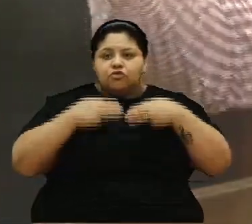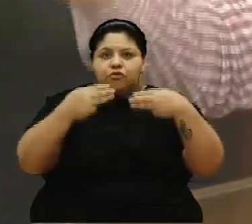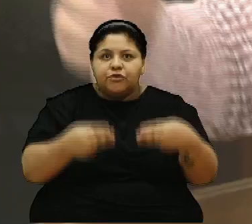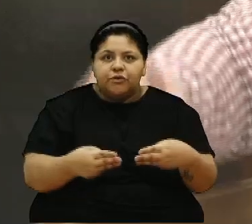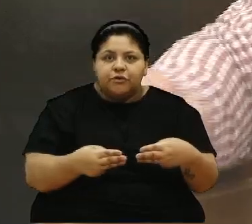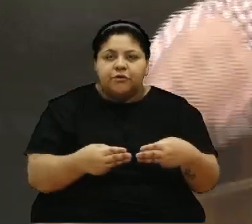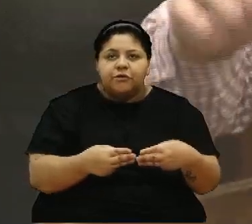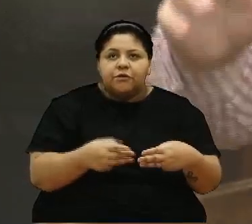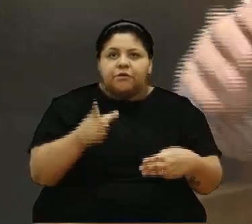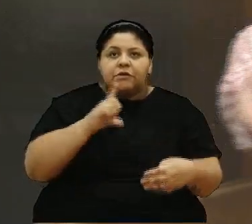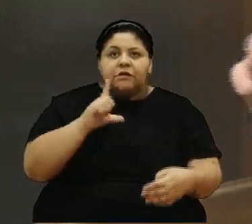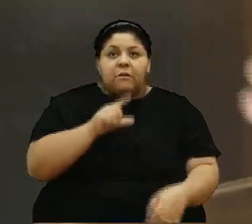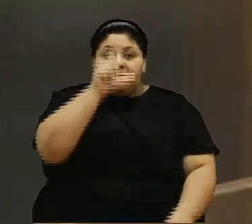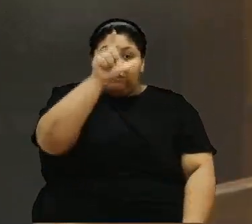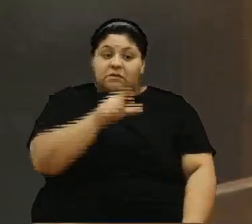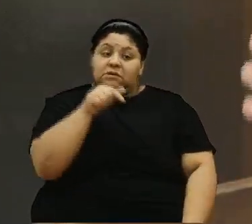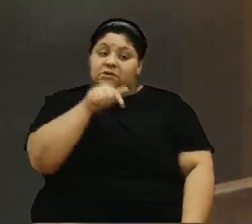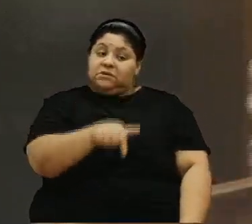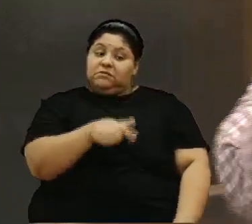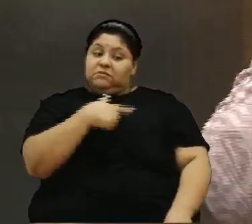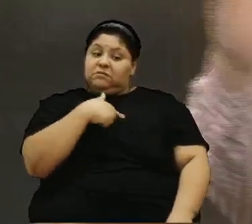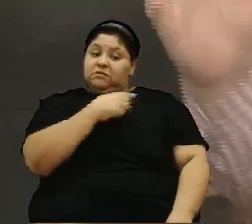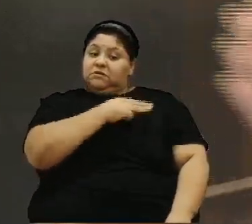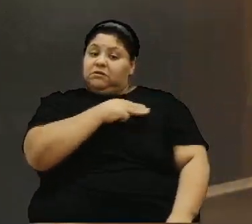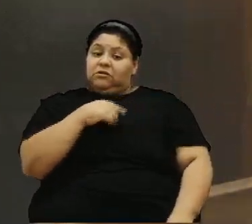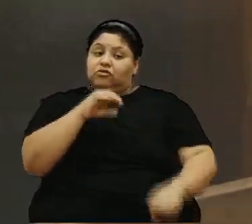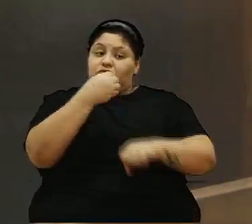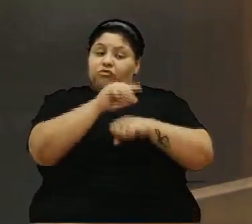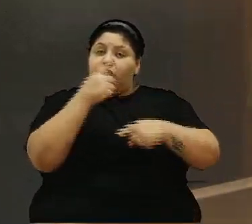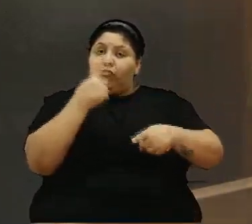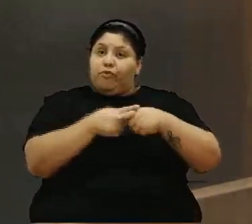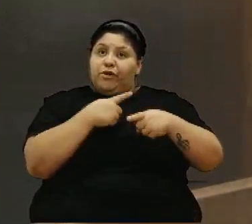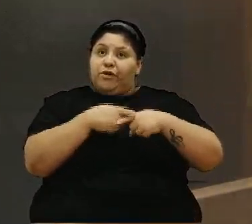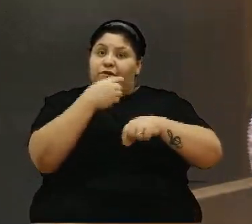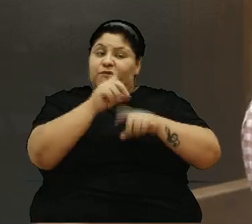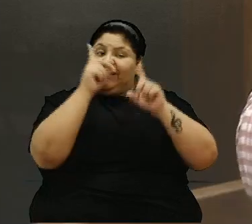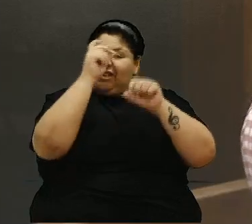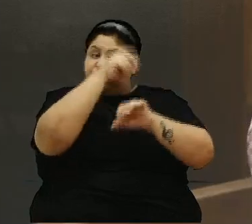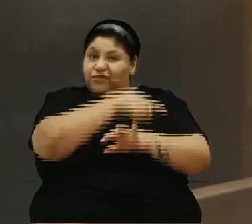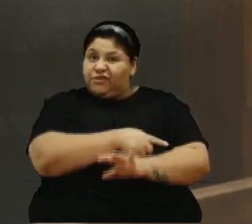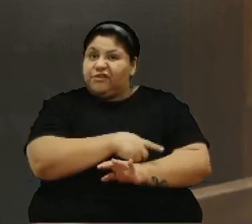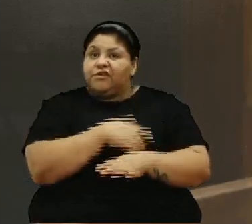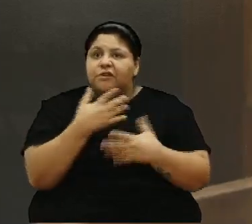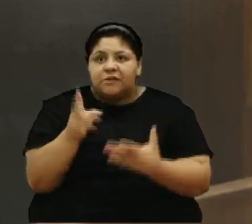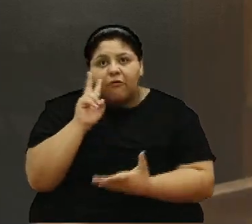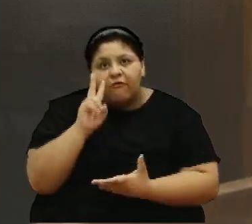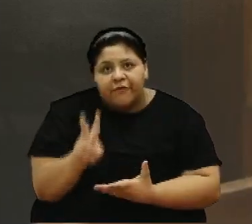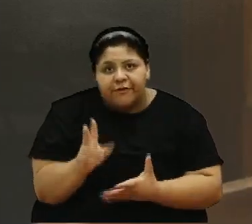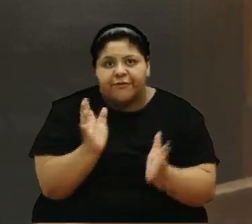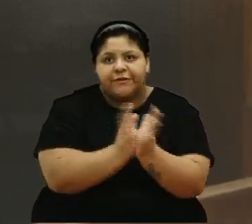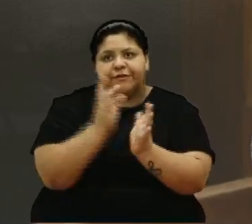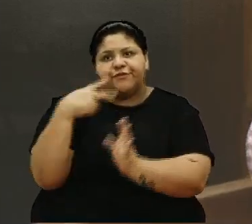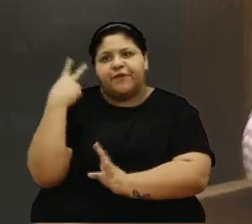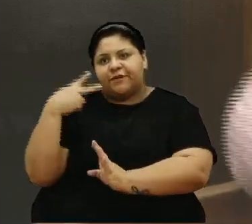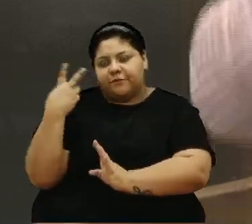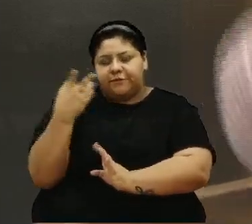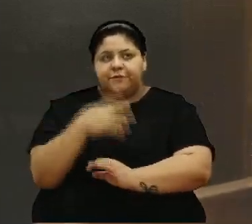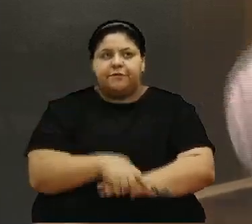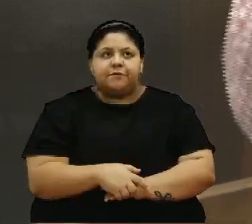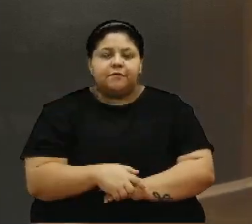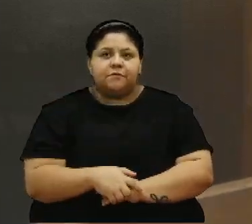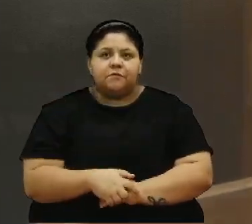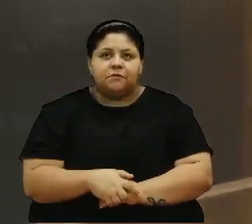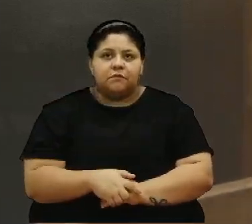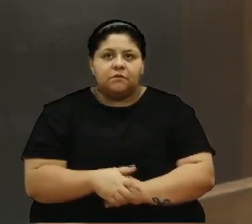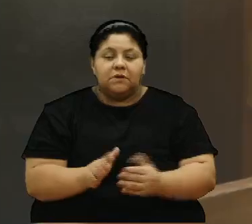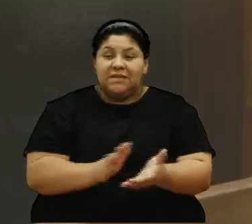cada dia que passa tem alguém dizendo, não, esse ministério não vamos indicar ninguém porque os últimos foram indicados, está complicado. Então vejam, colegas vereadores, se